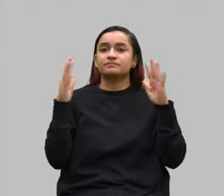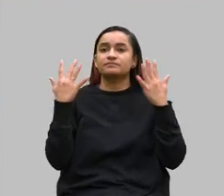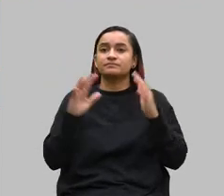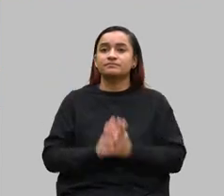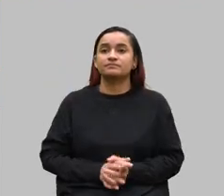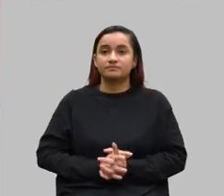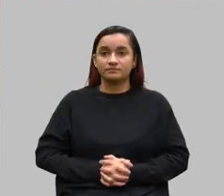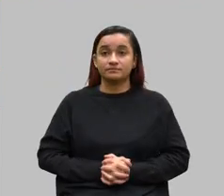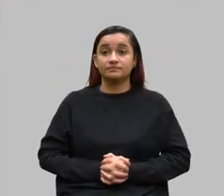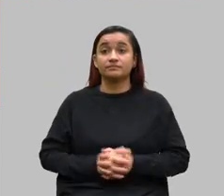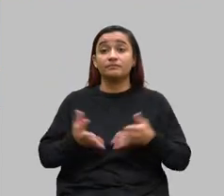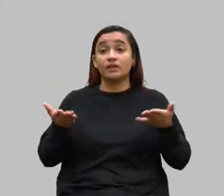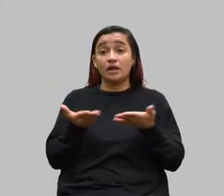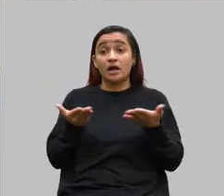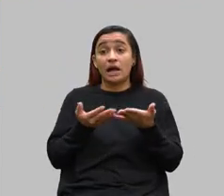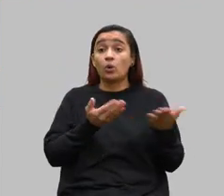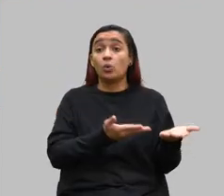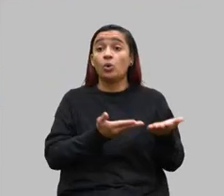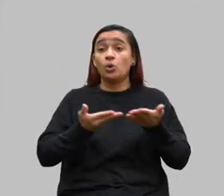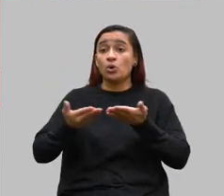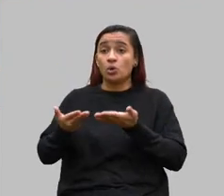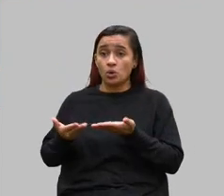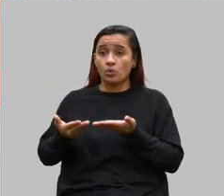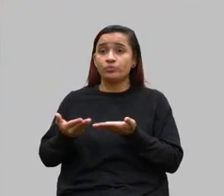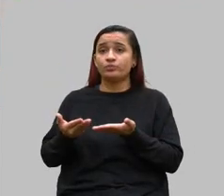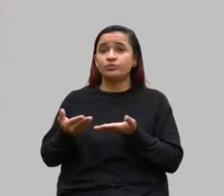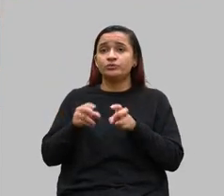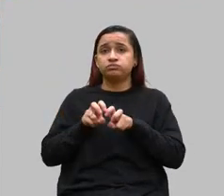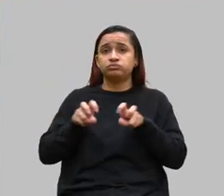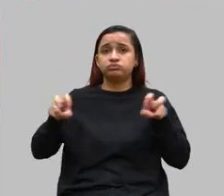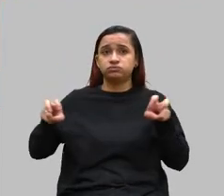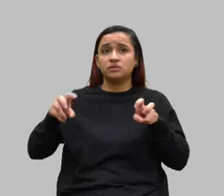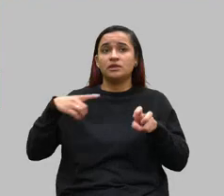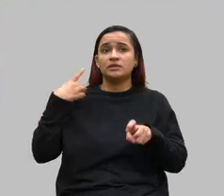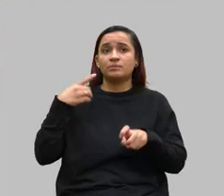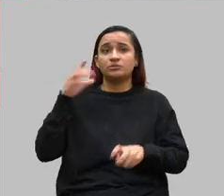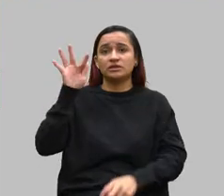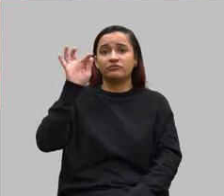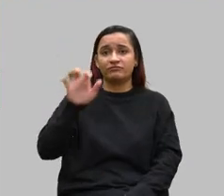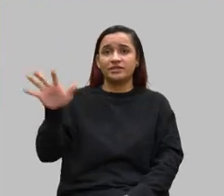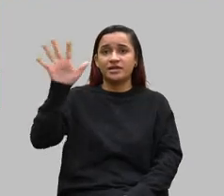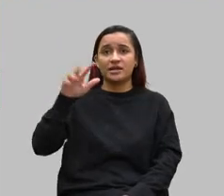convido neste momento para compor a mesa de honra o deputado federal